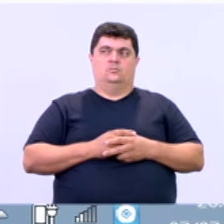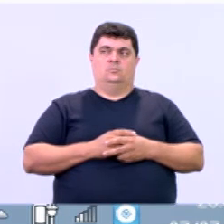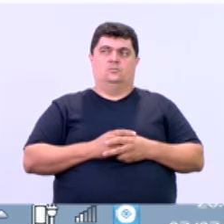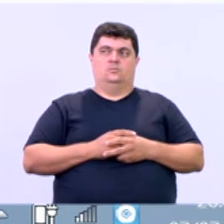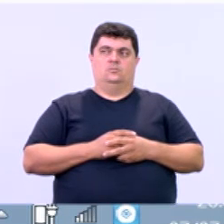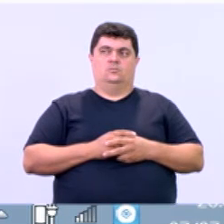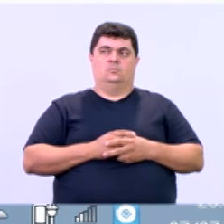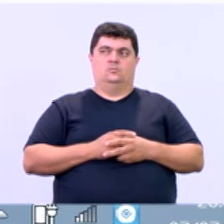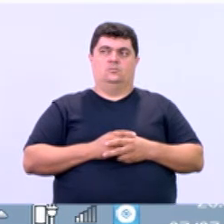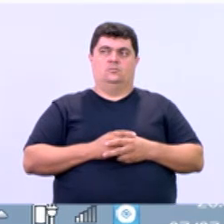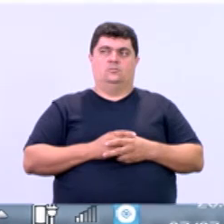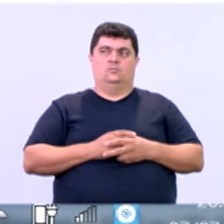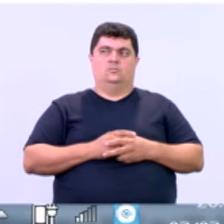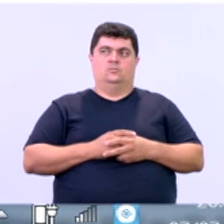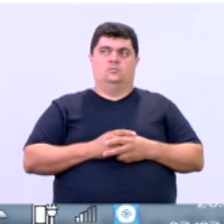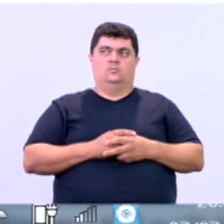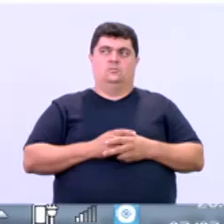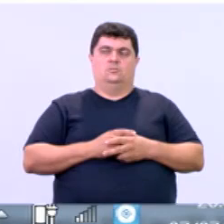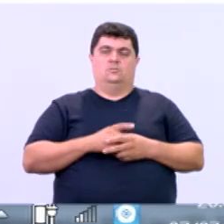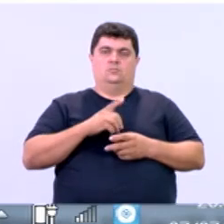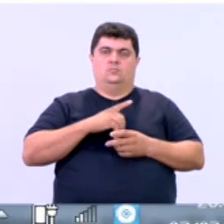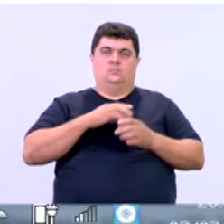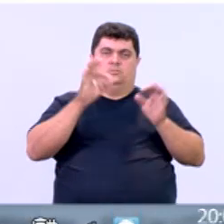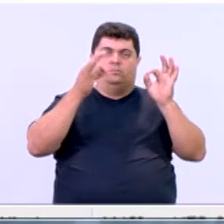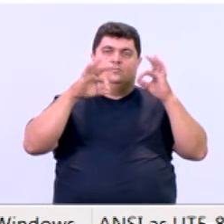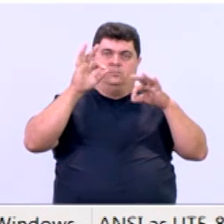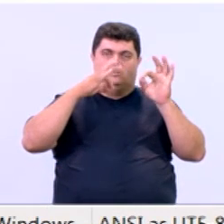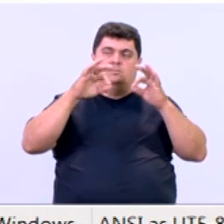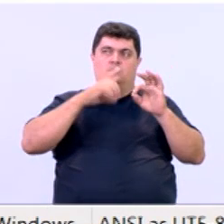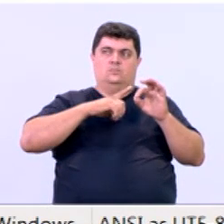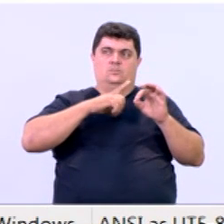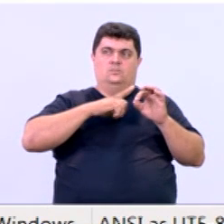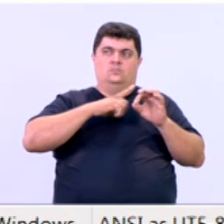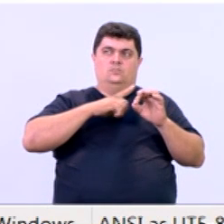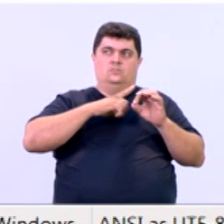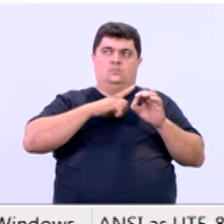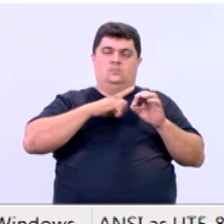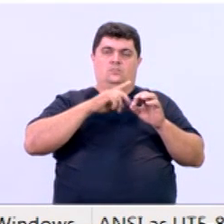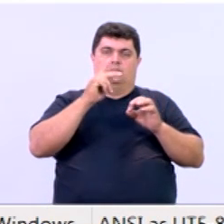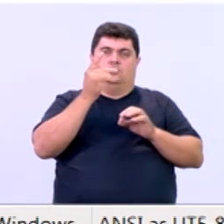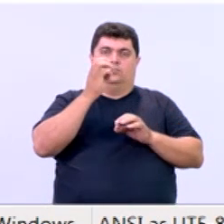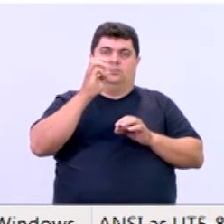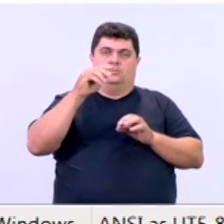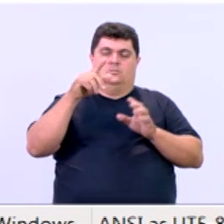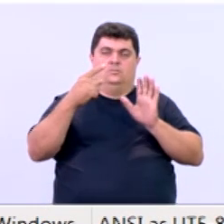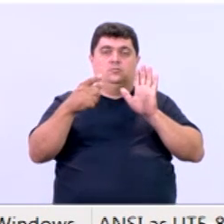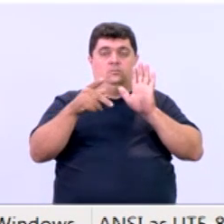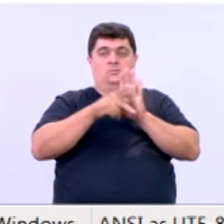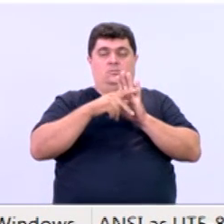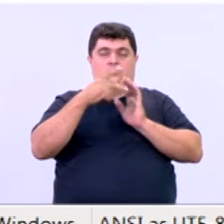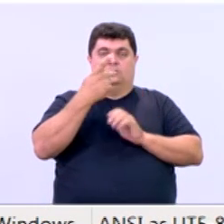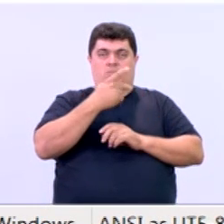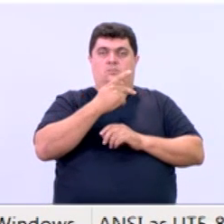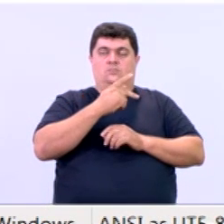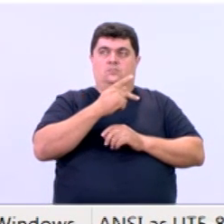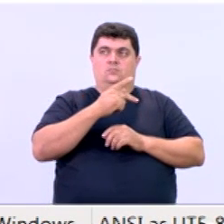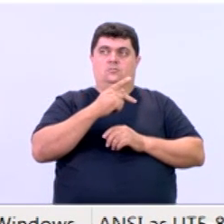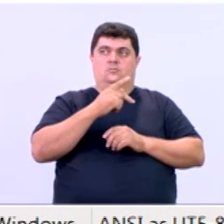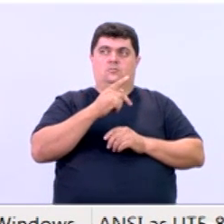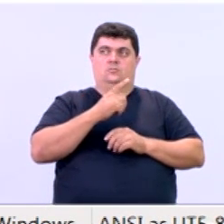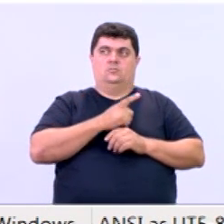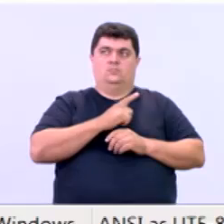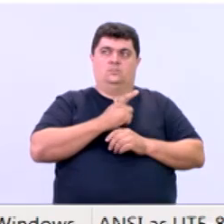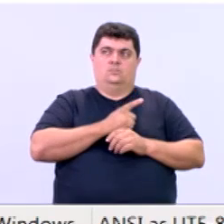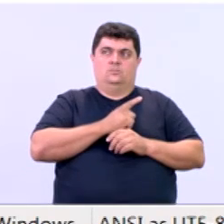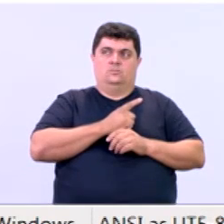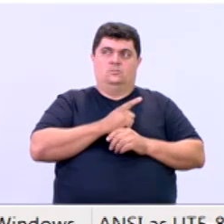Aqui no Notepad++, abri ele, o HTML referente a ele. Então, nós temos aqui